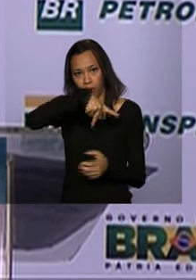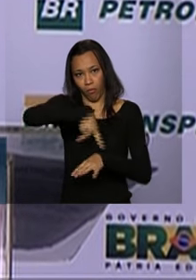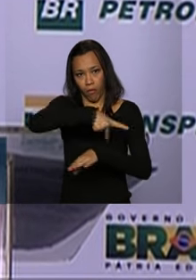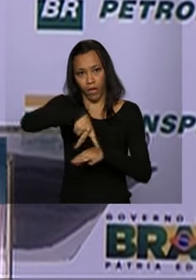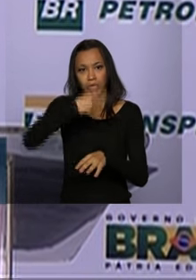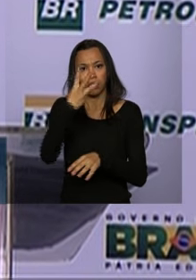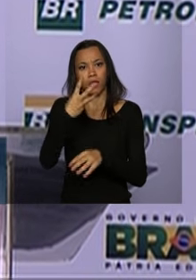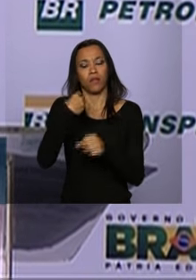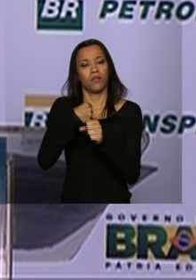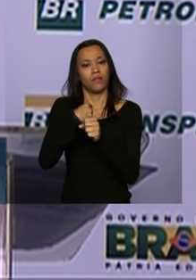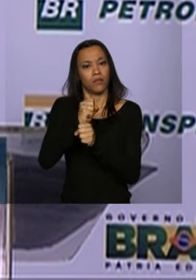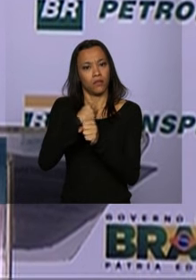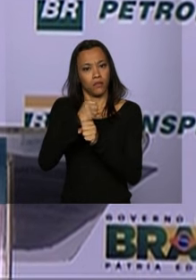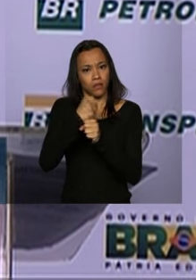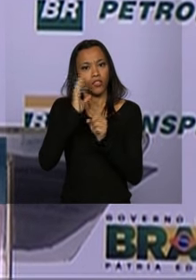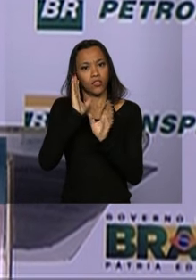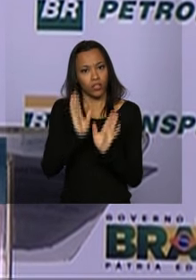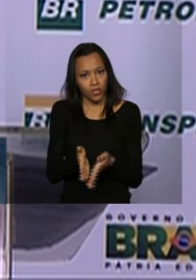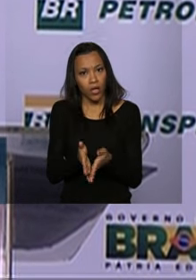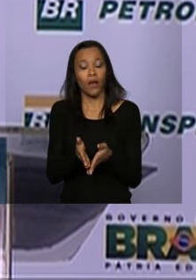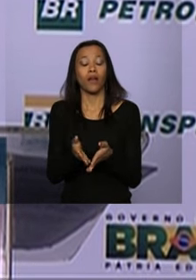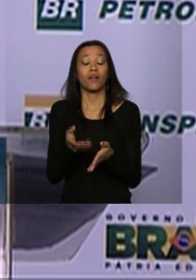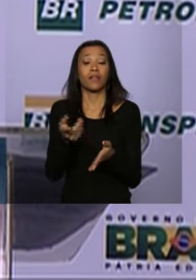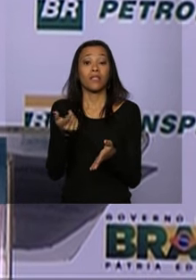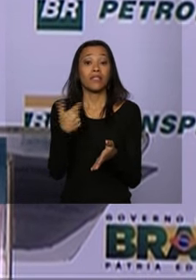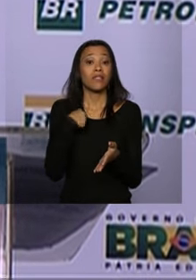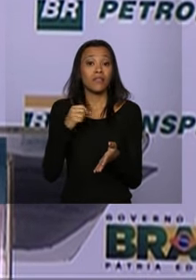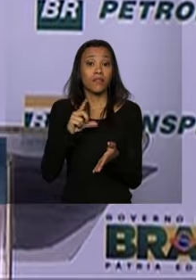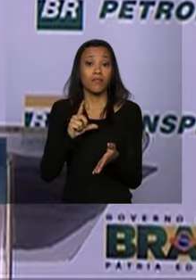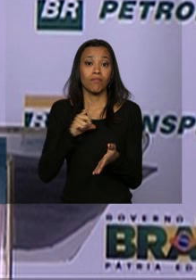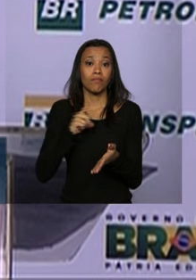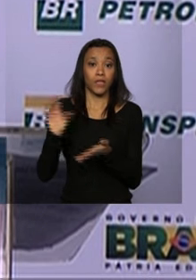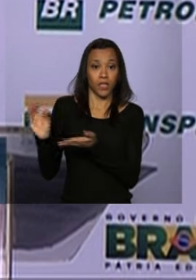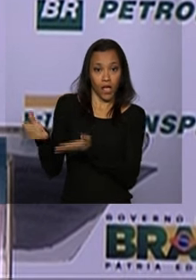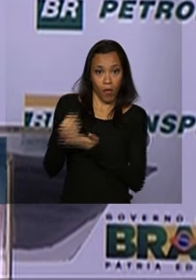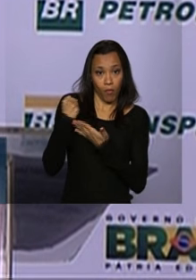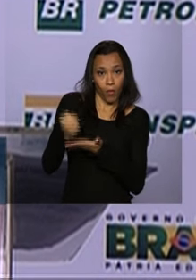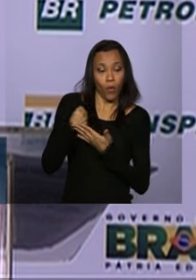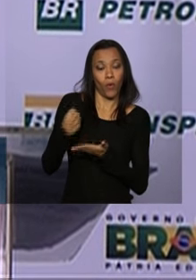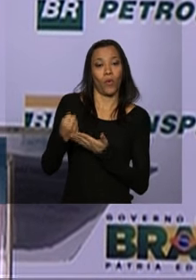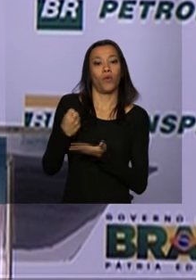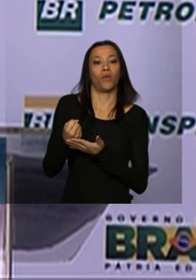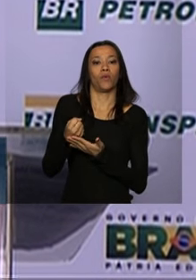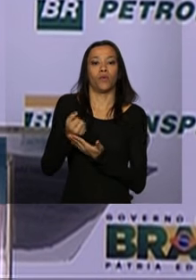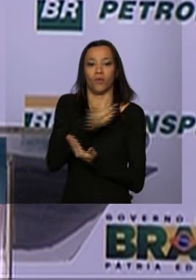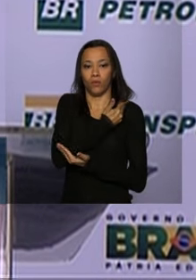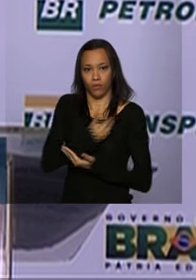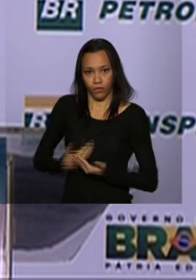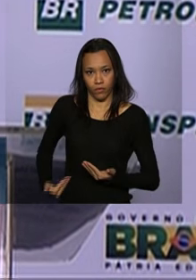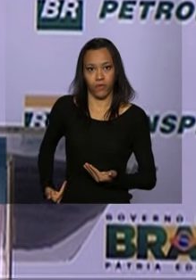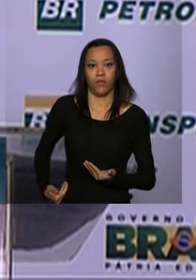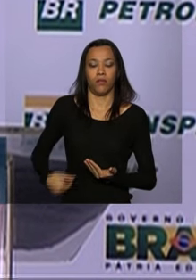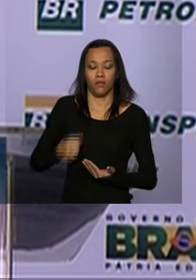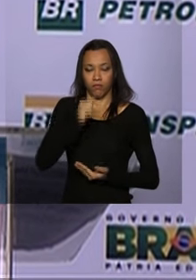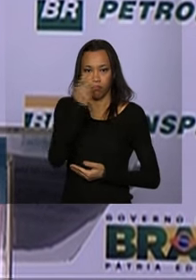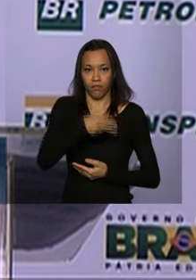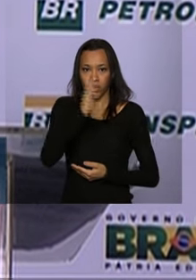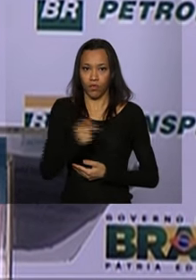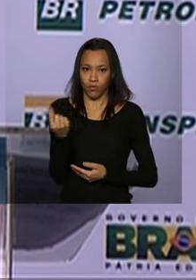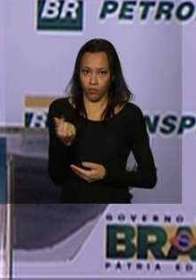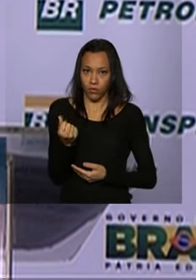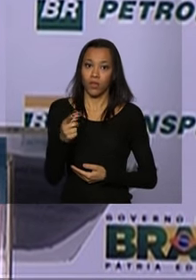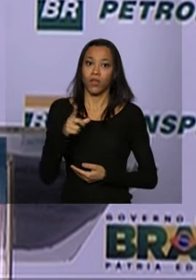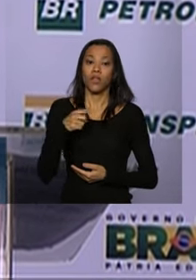franco desenvolvimento desse segmento e com altos subsídios pelo governo. É subsidiado. O Brasil, ele